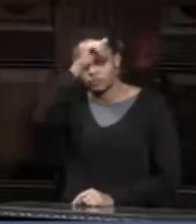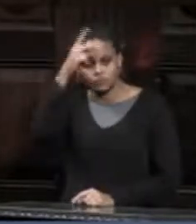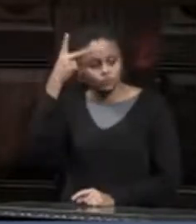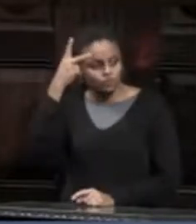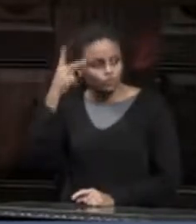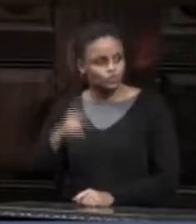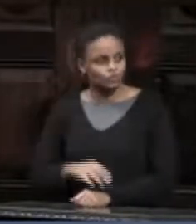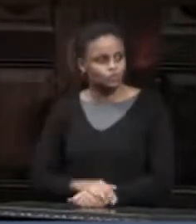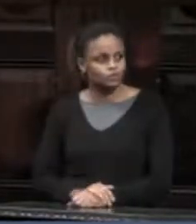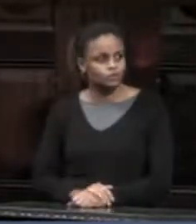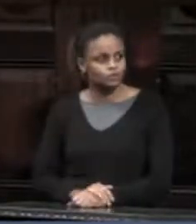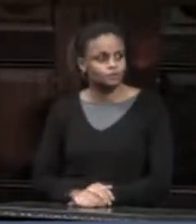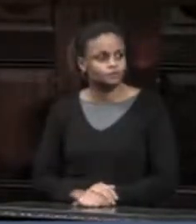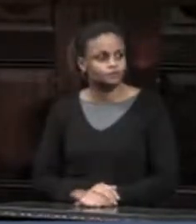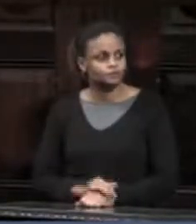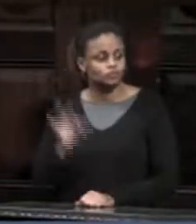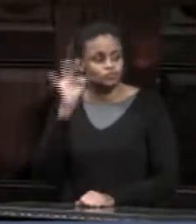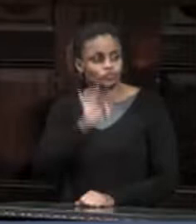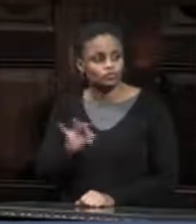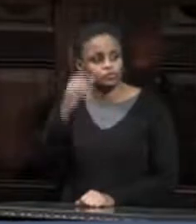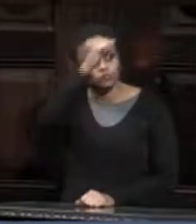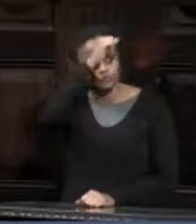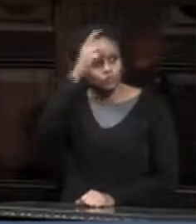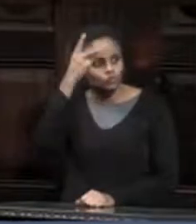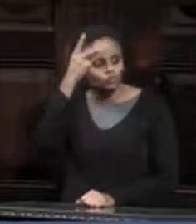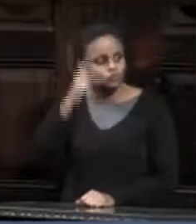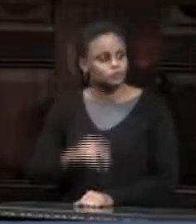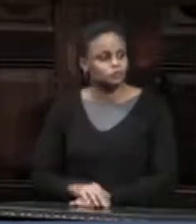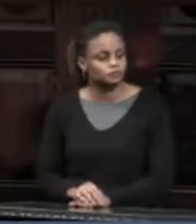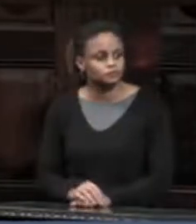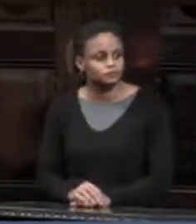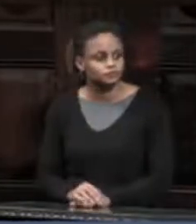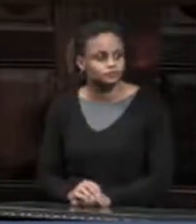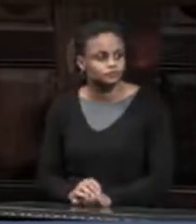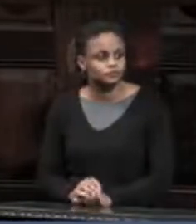em toda a sua exuberância.